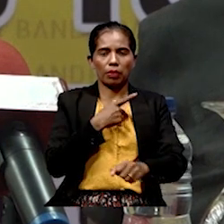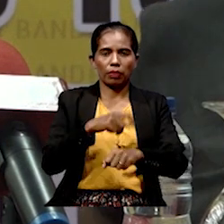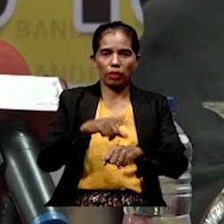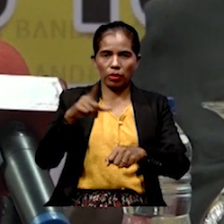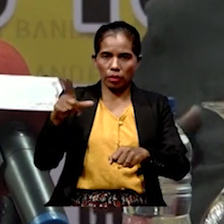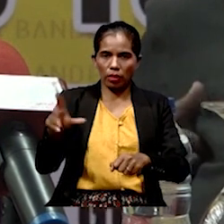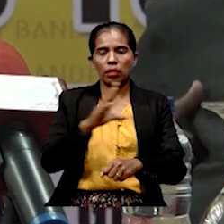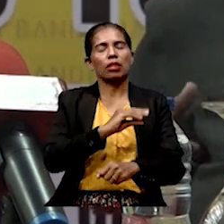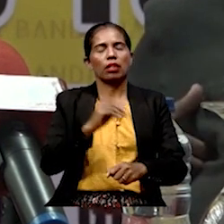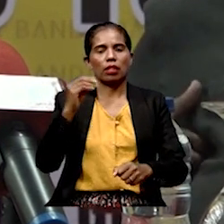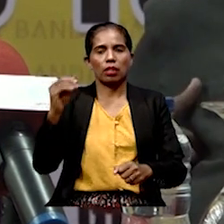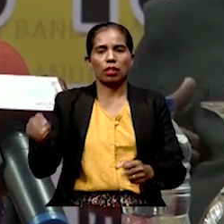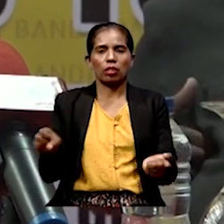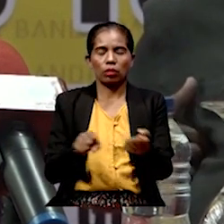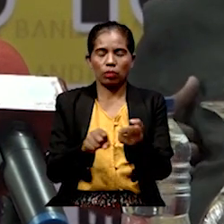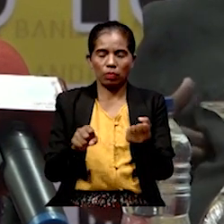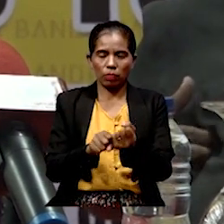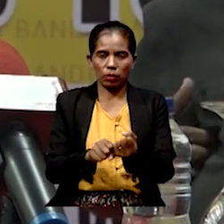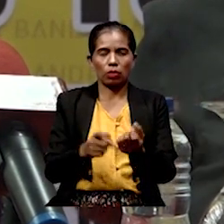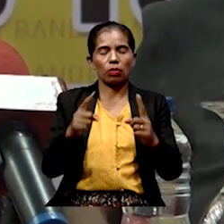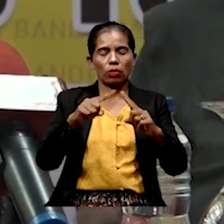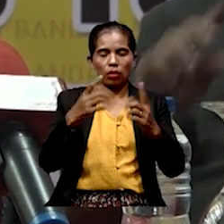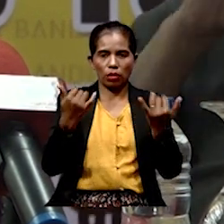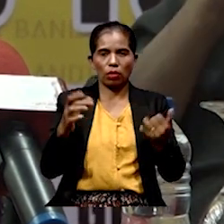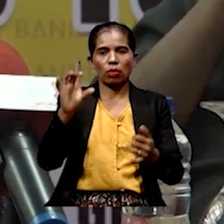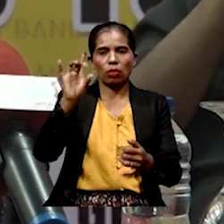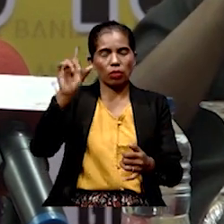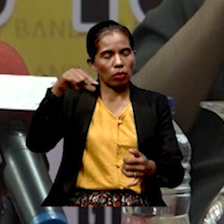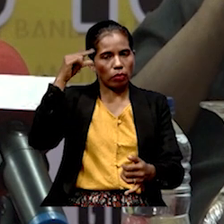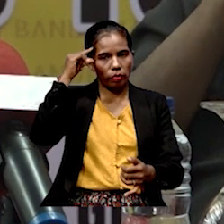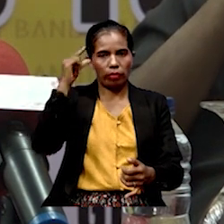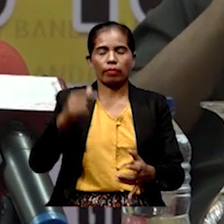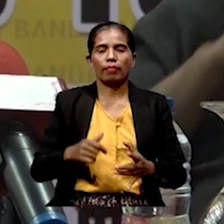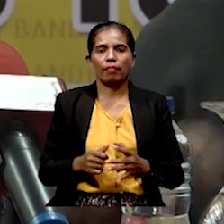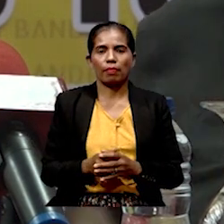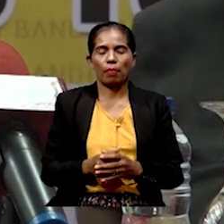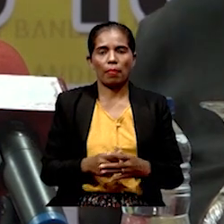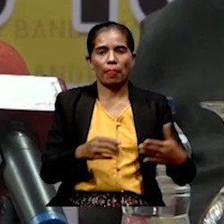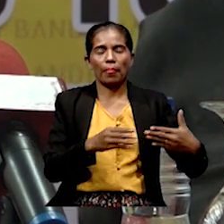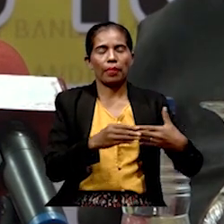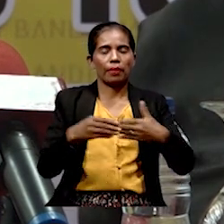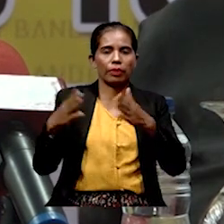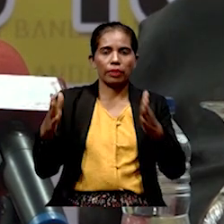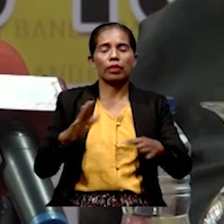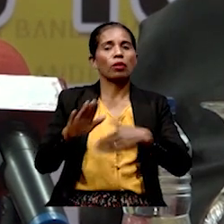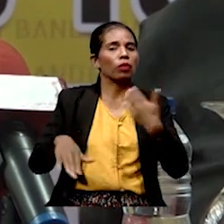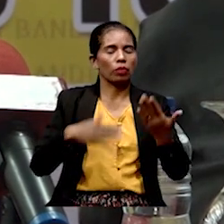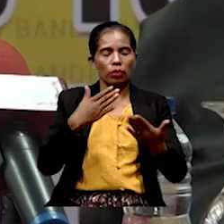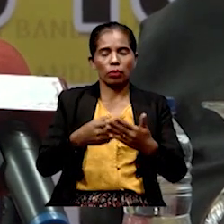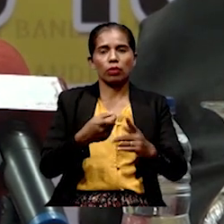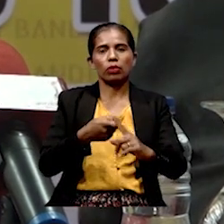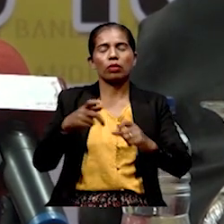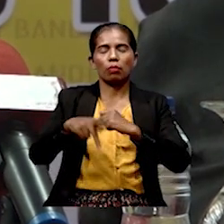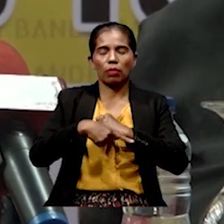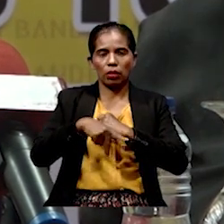nebe sustenta o iloron oitavo governo constitucional. Ba líderes no quadro só todo, o se partido